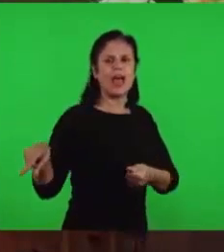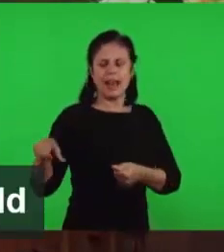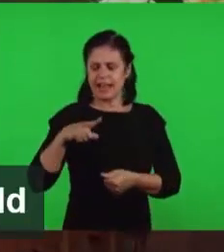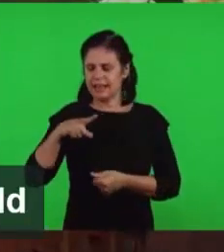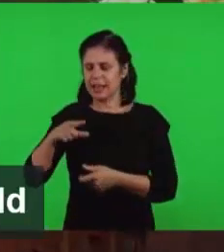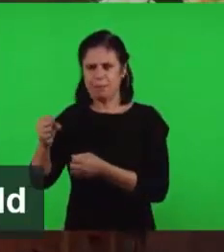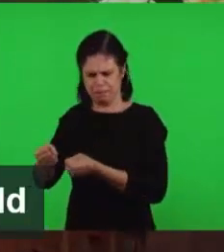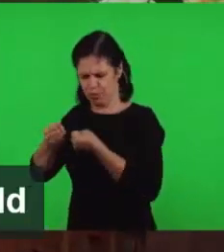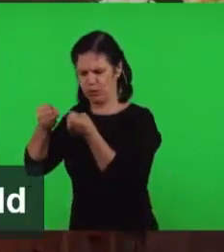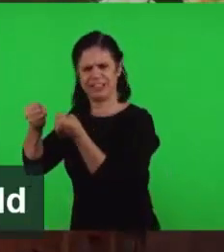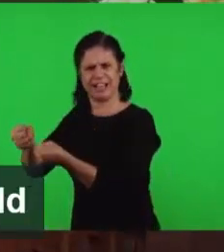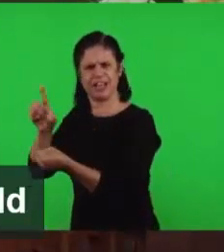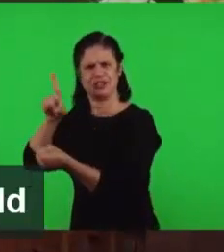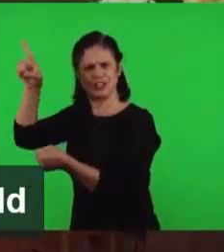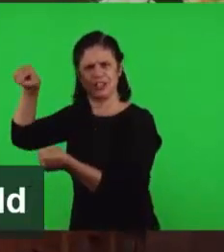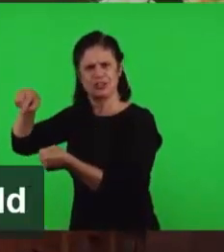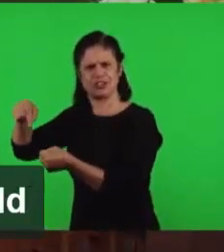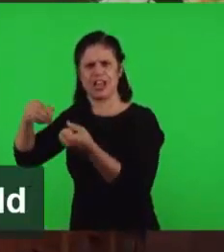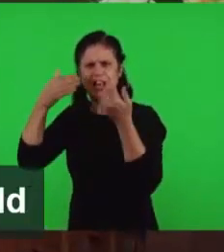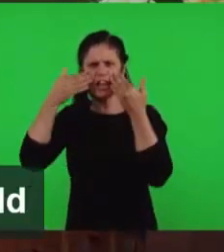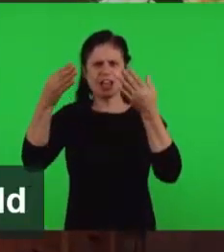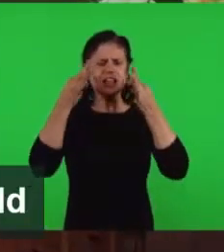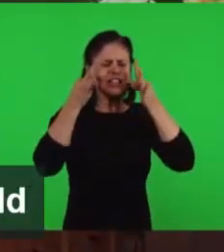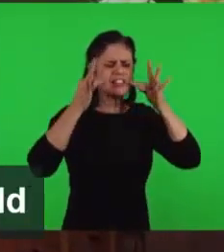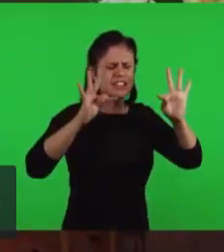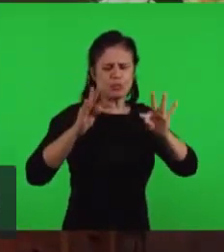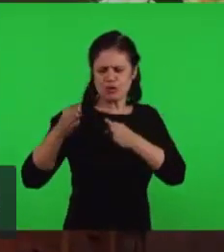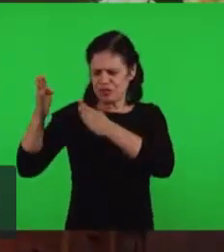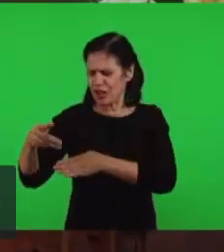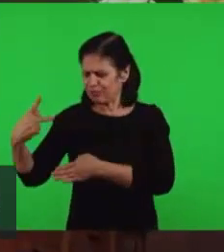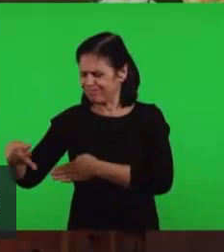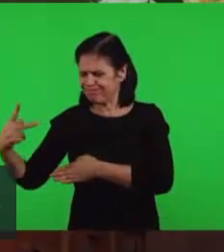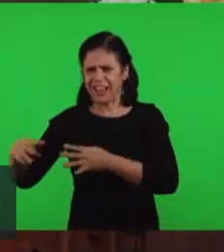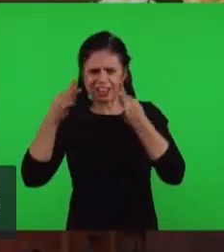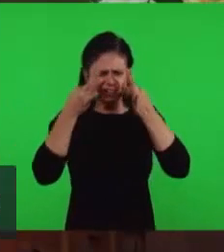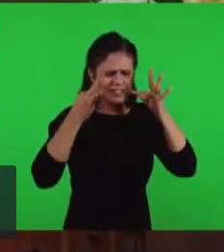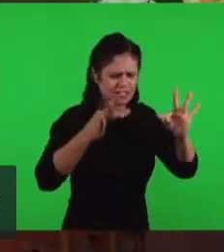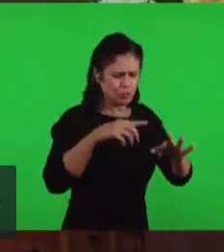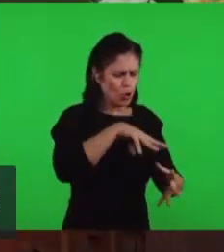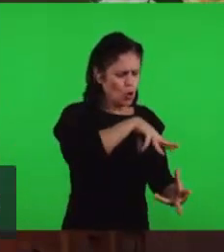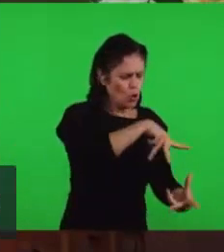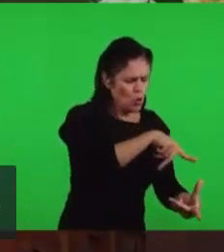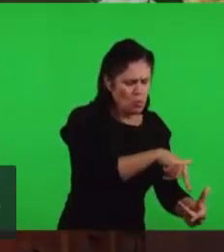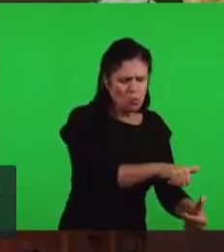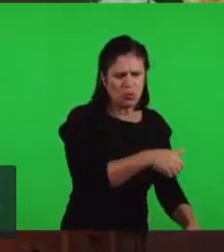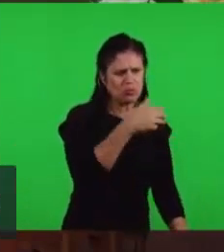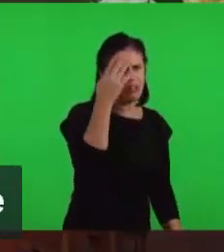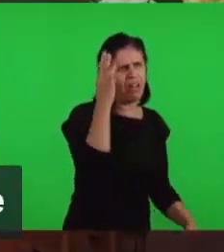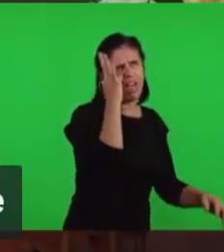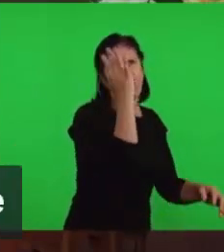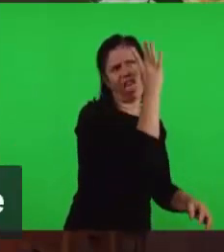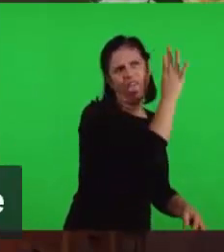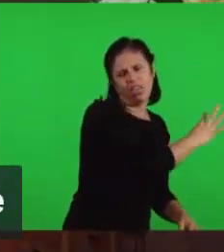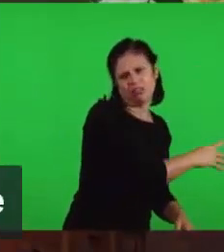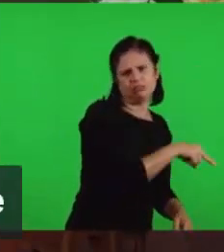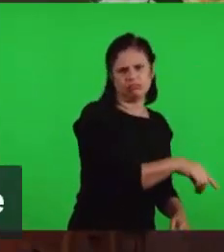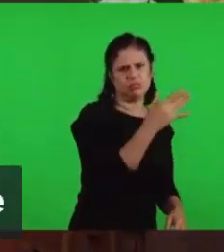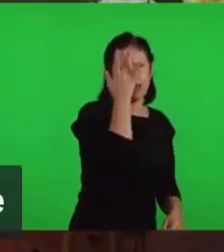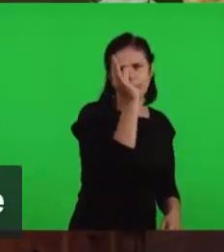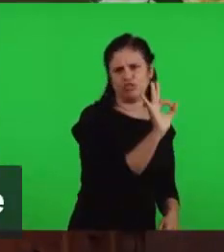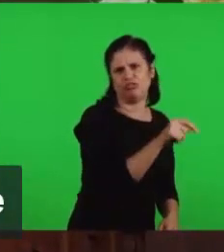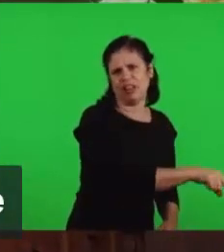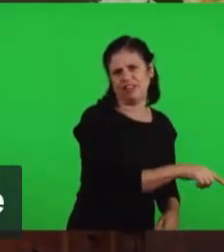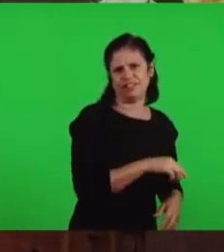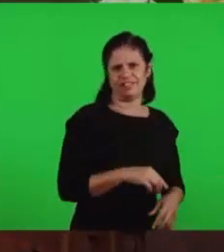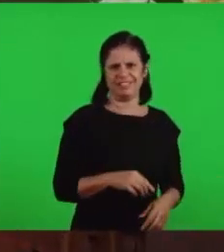é aquilo que Deus quer transmitir para o mundo e que o mundo não está vendo nada disso nem ouvindo nem tá sabendo